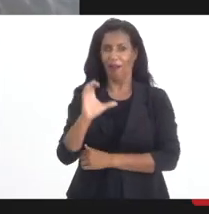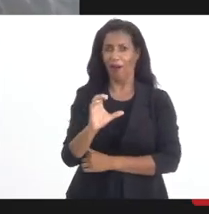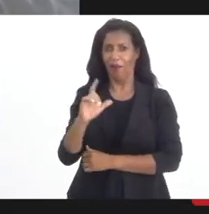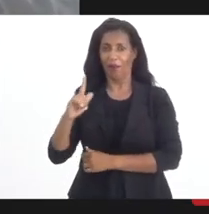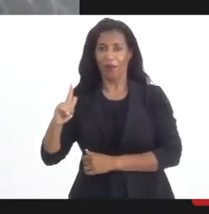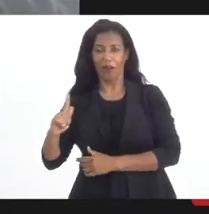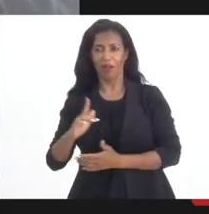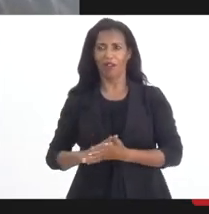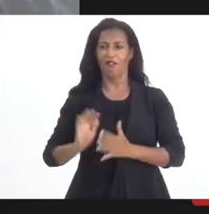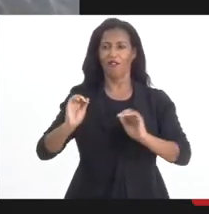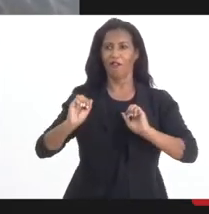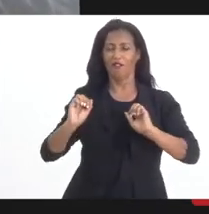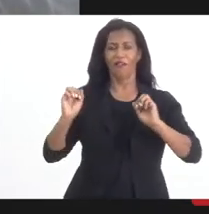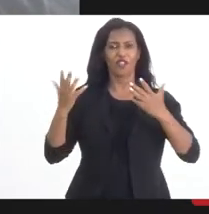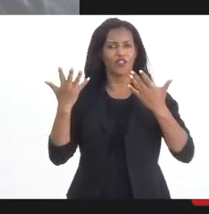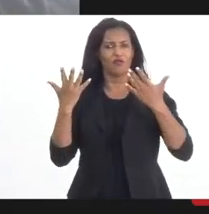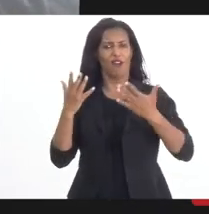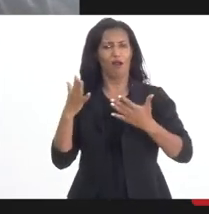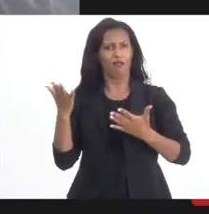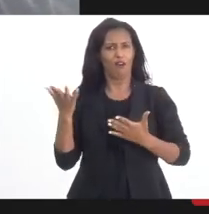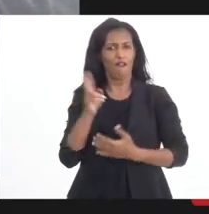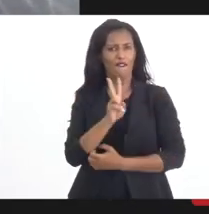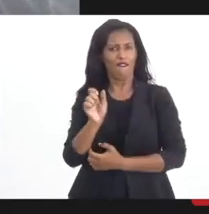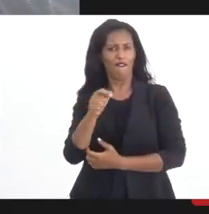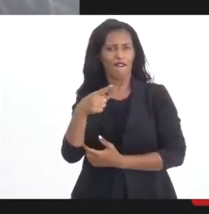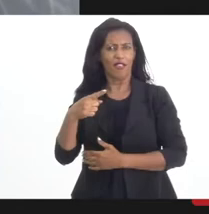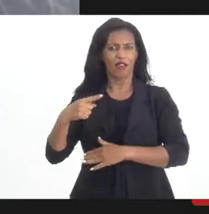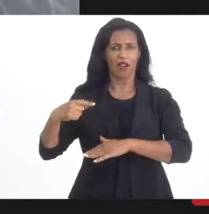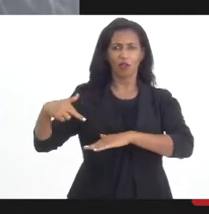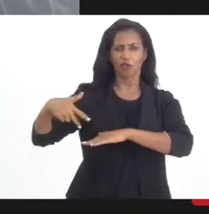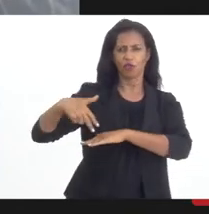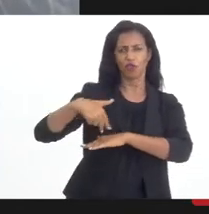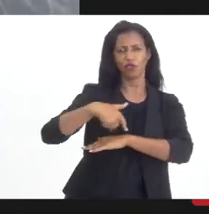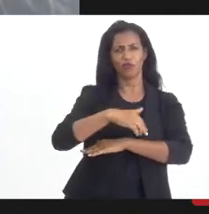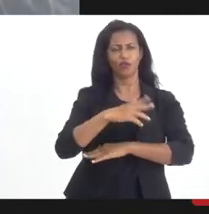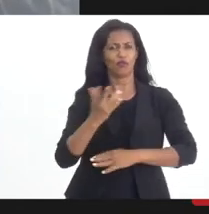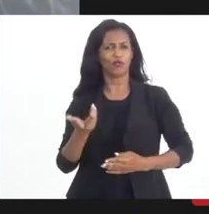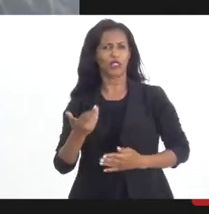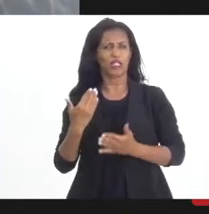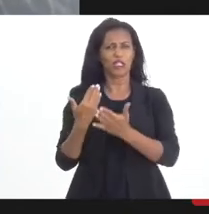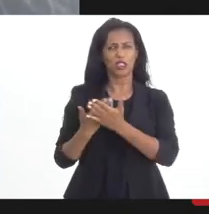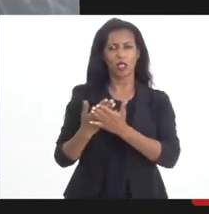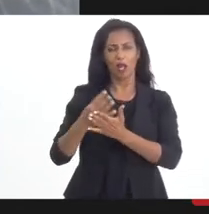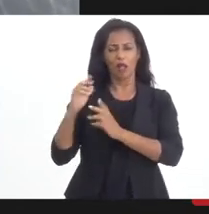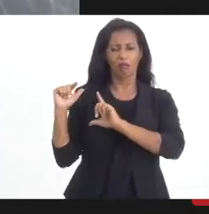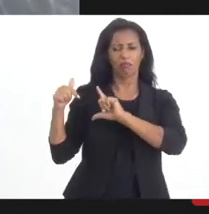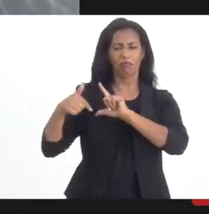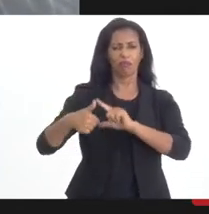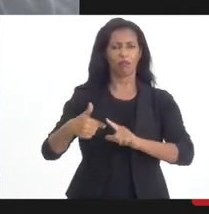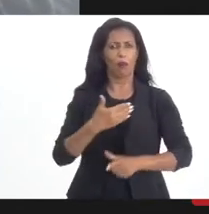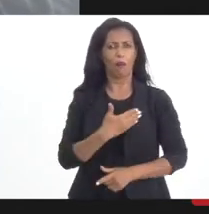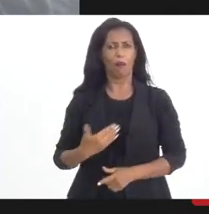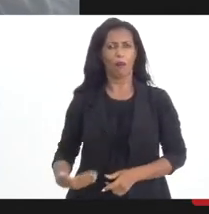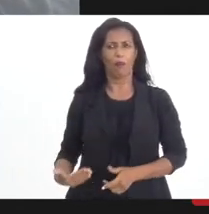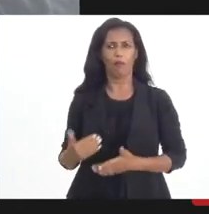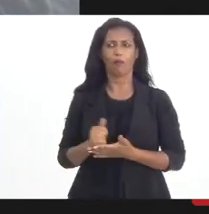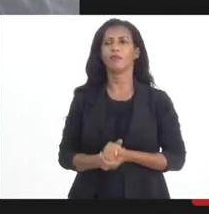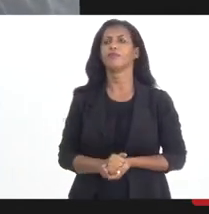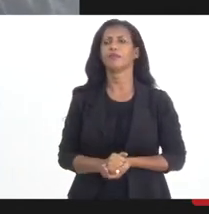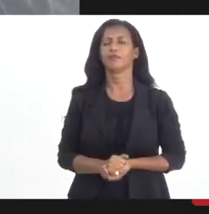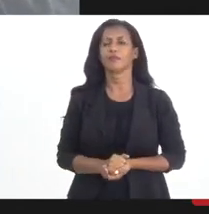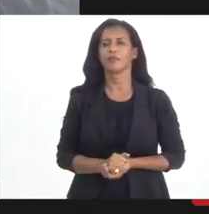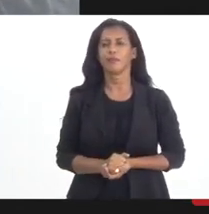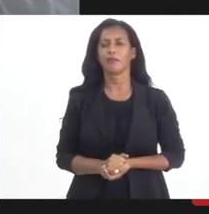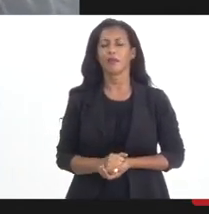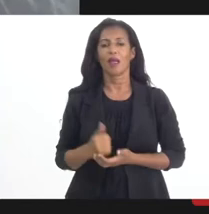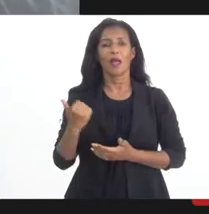Desterro, festival de verão, desfile na regional, estudei no tradicional colégio público, Raja Gabaglia. A